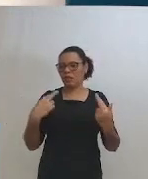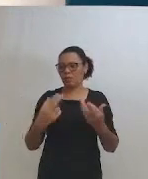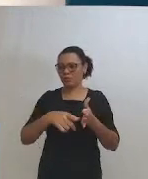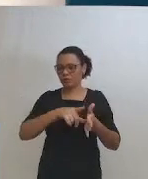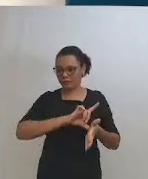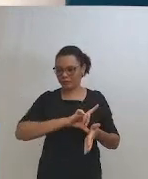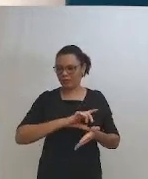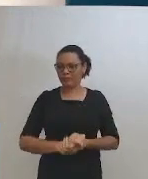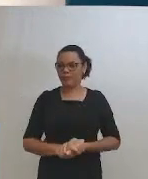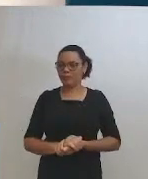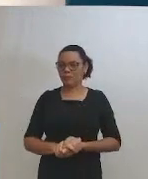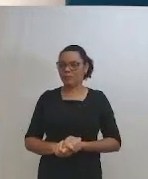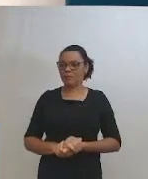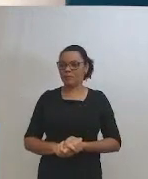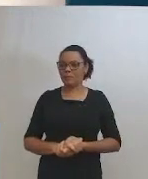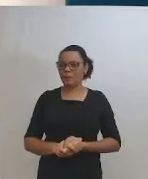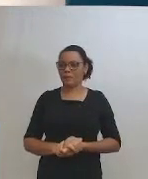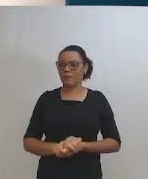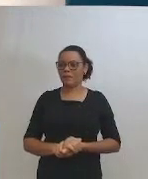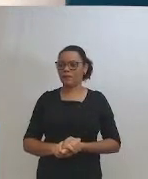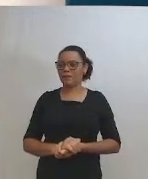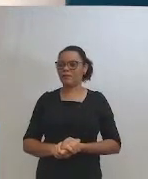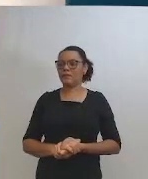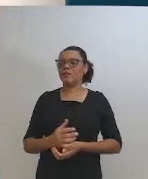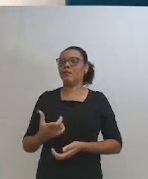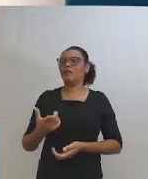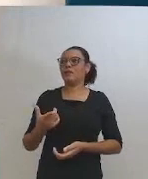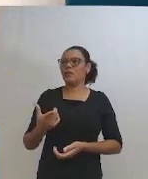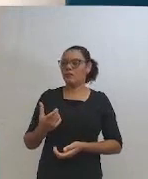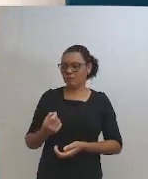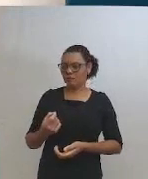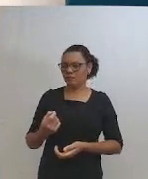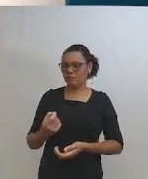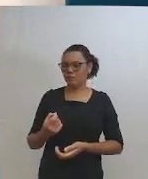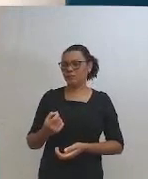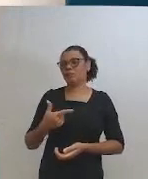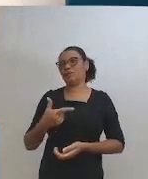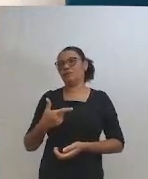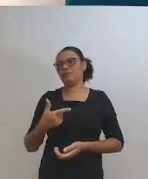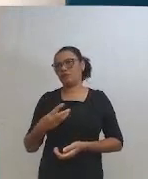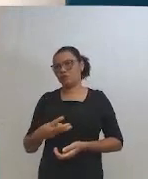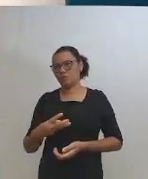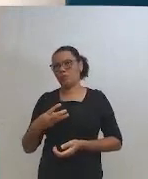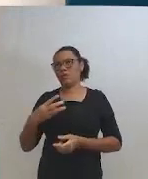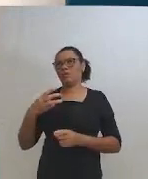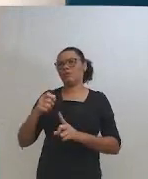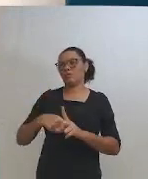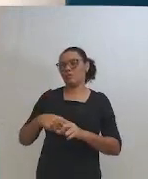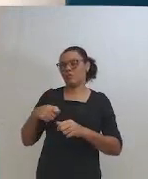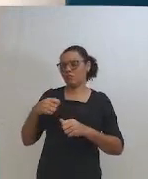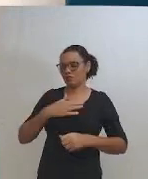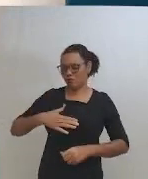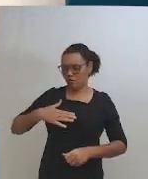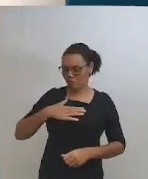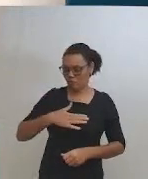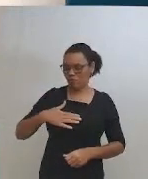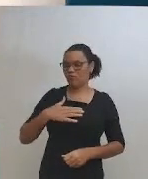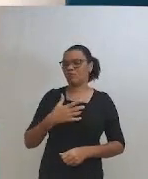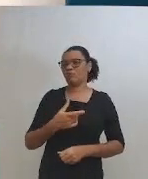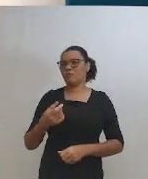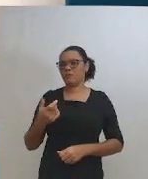da 20ª sessão ordinária, em 3 de agosto de 2021. Presidente, excelentíssimo senhor ministro Antônio Saldanha